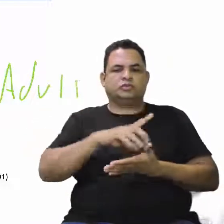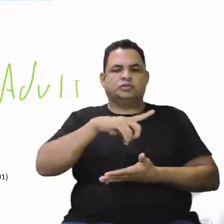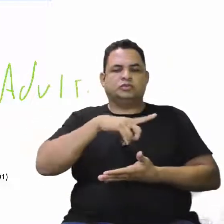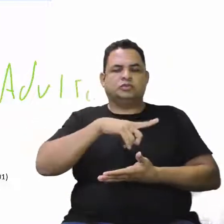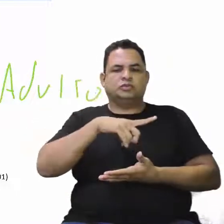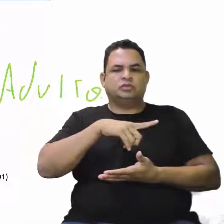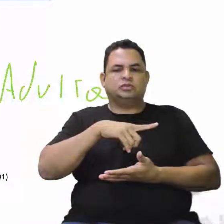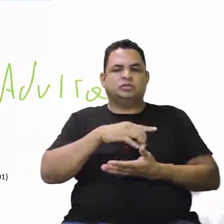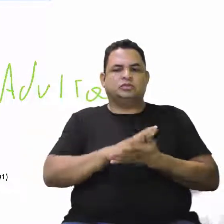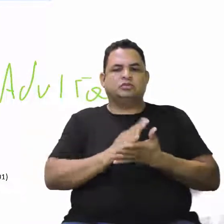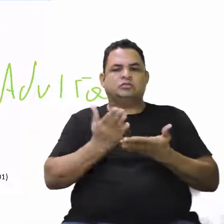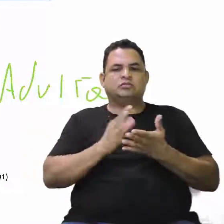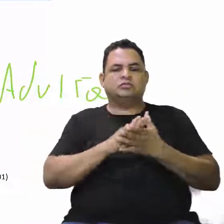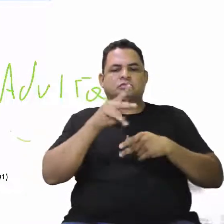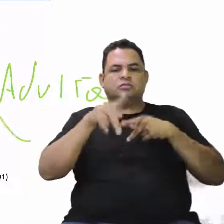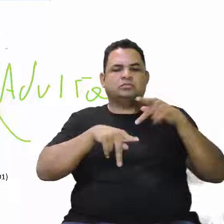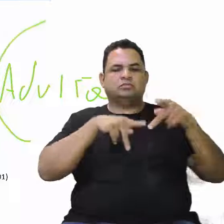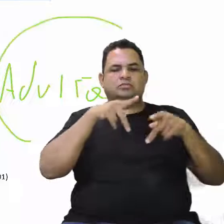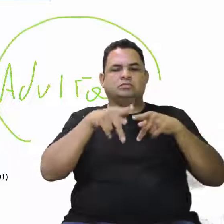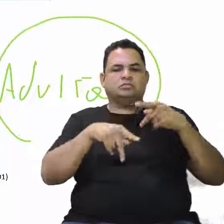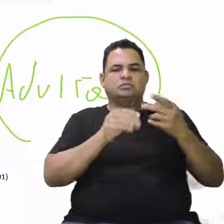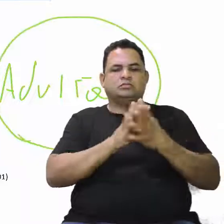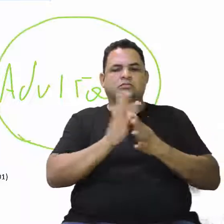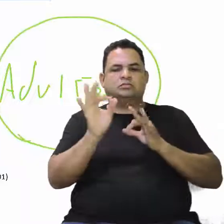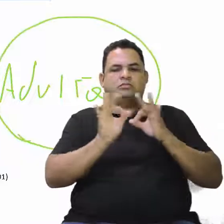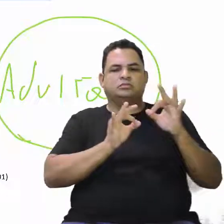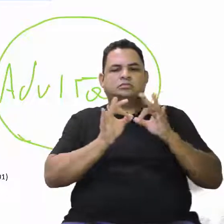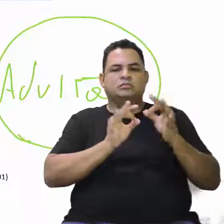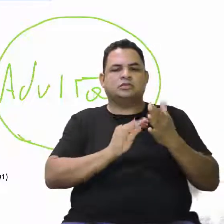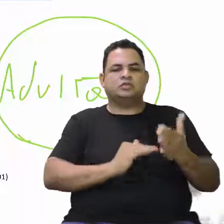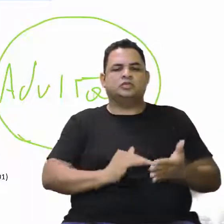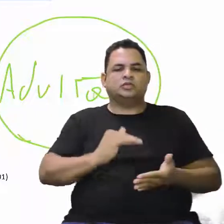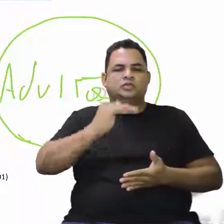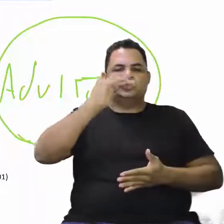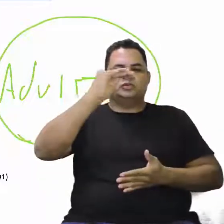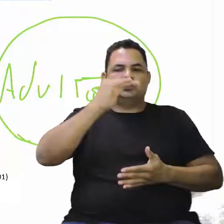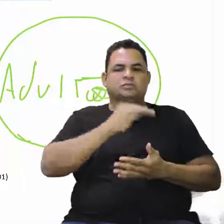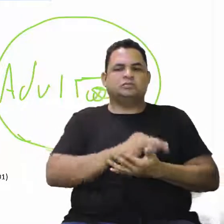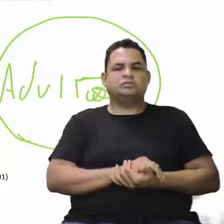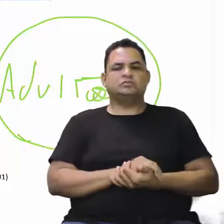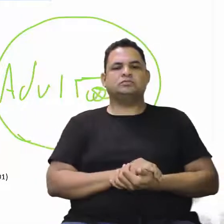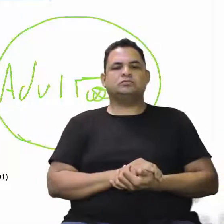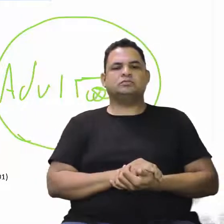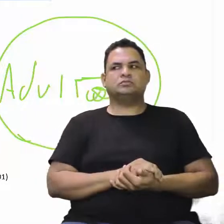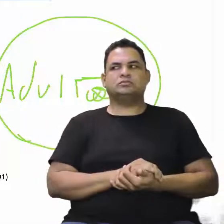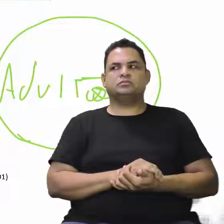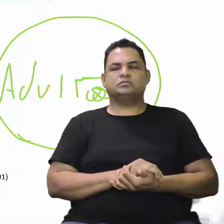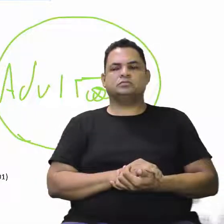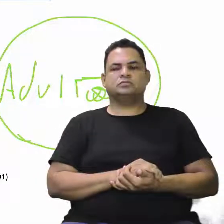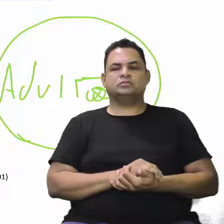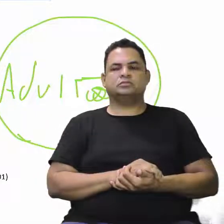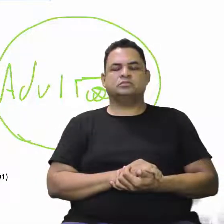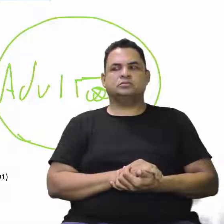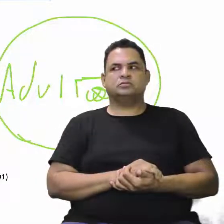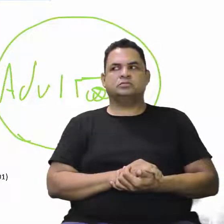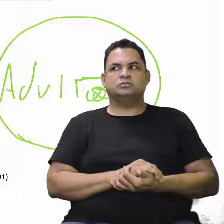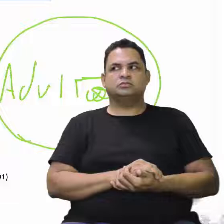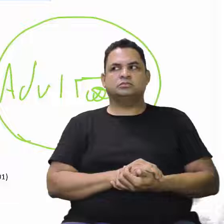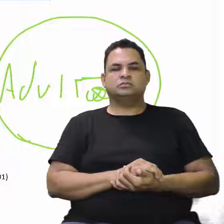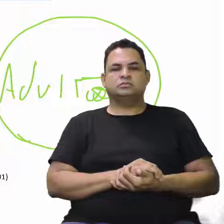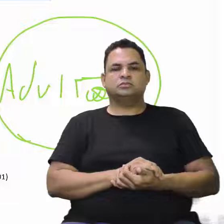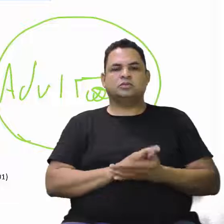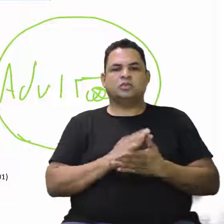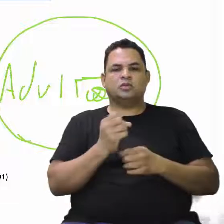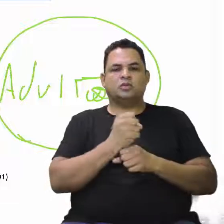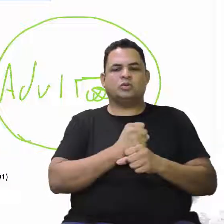ter maior parte dessa população agora formada por adultos. Beleza, galera? Mas até 2000,